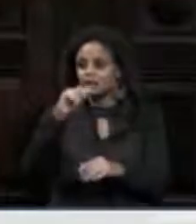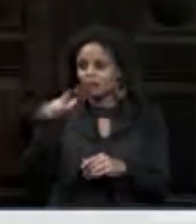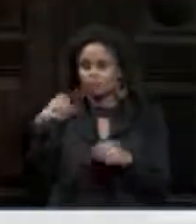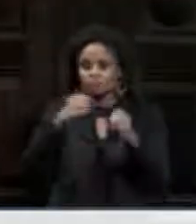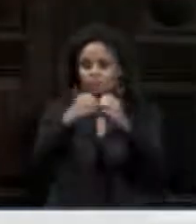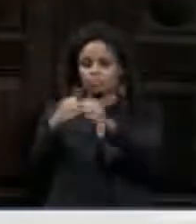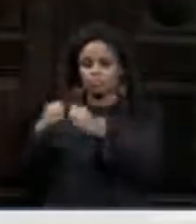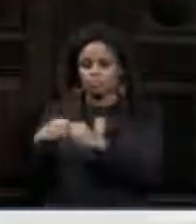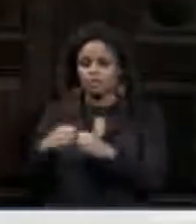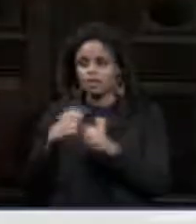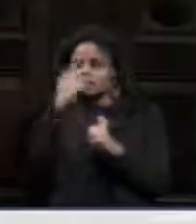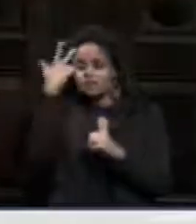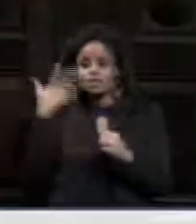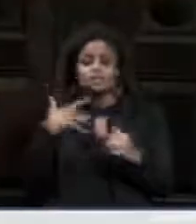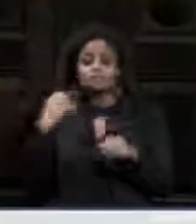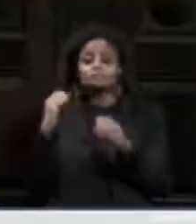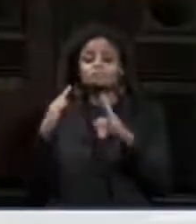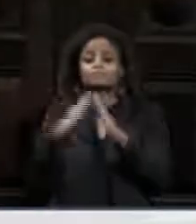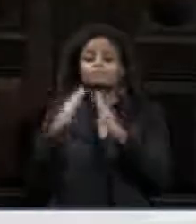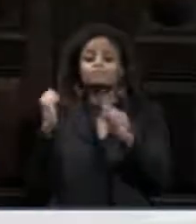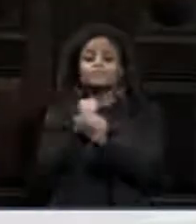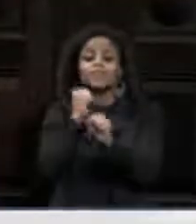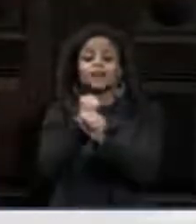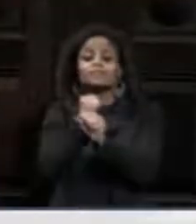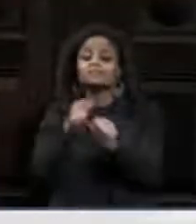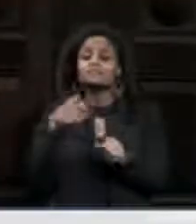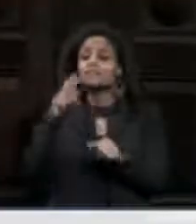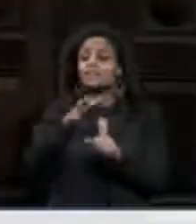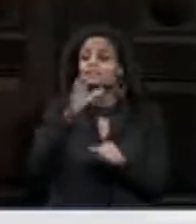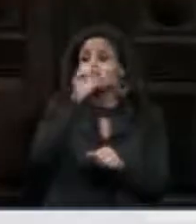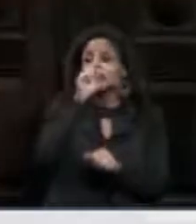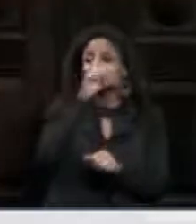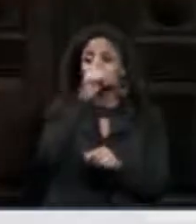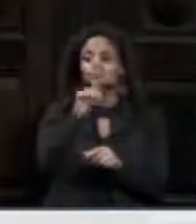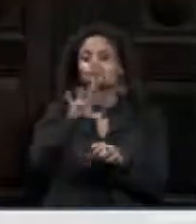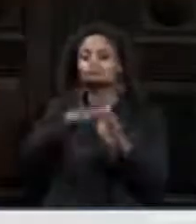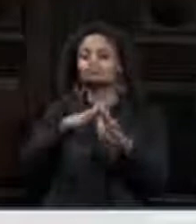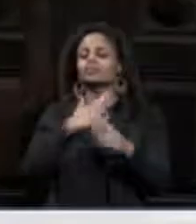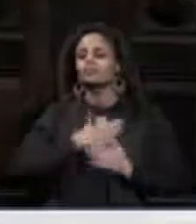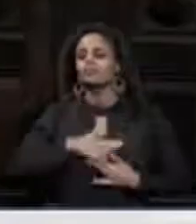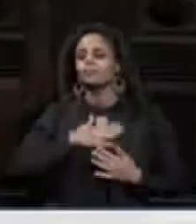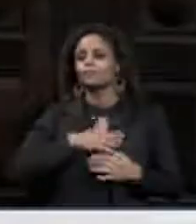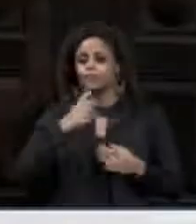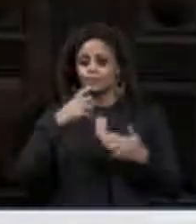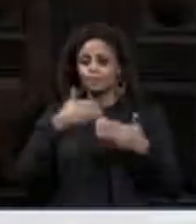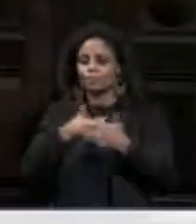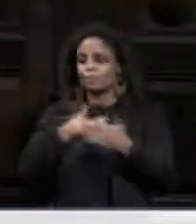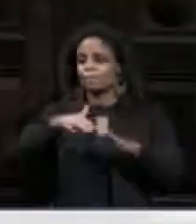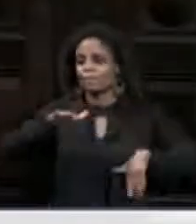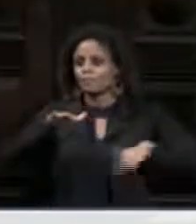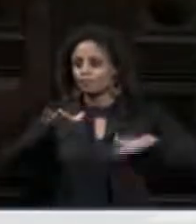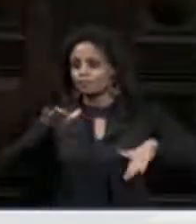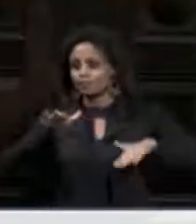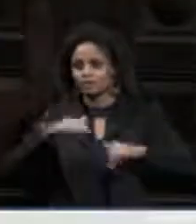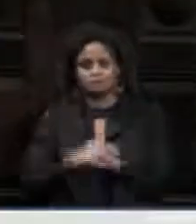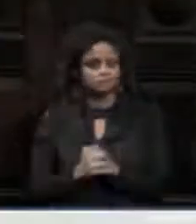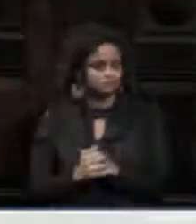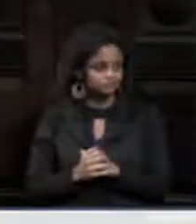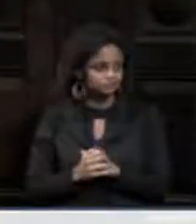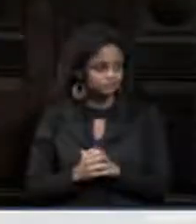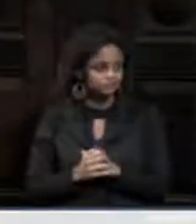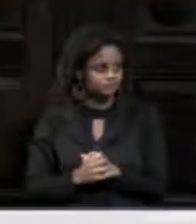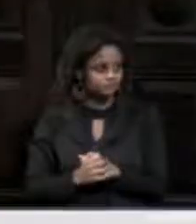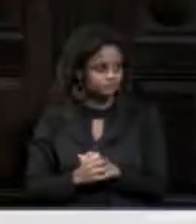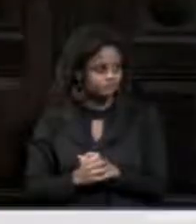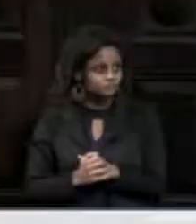Começa uma ocupação desordenada na região de Figueira e Monte Alto, de pessoas que